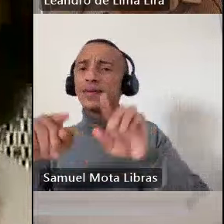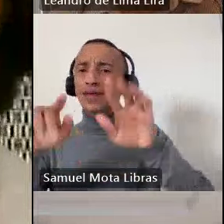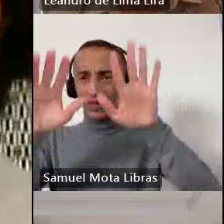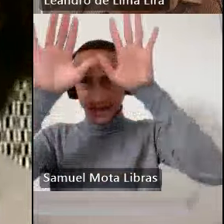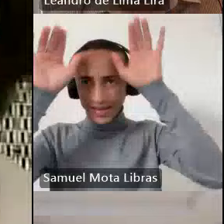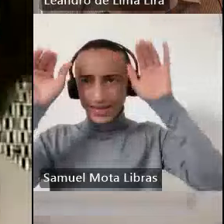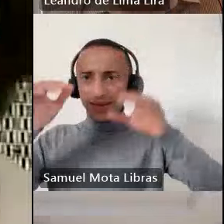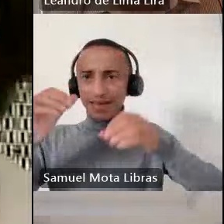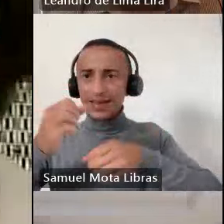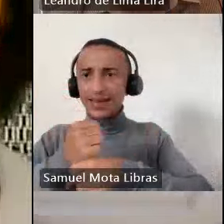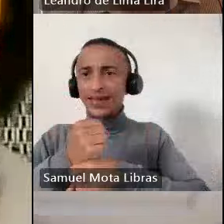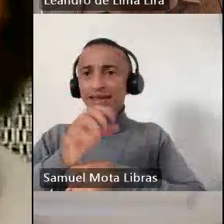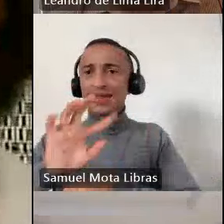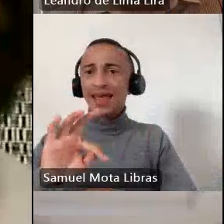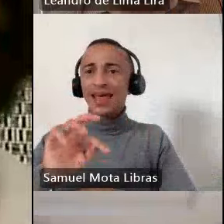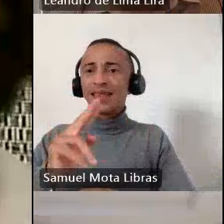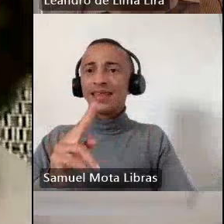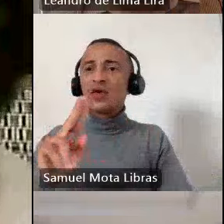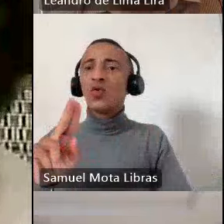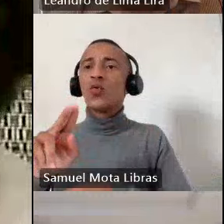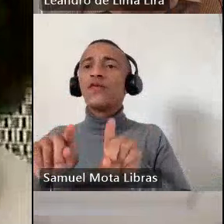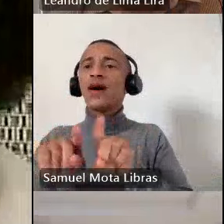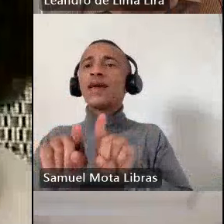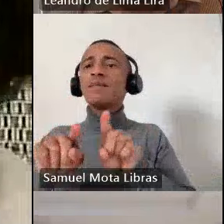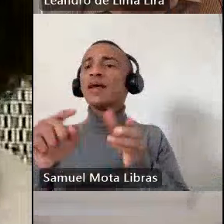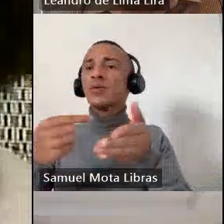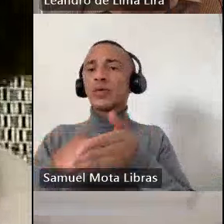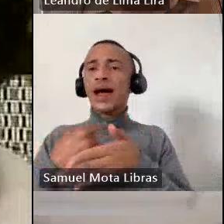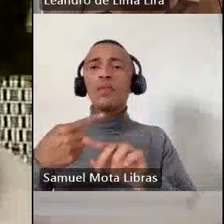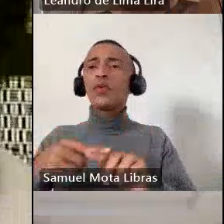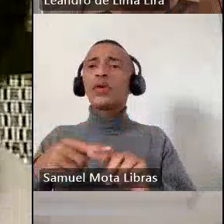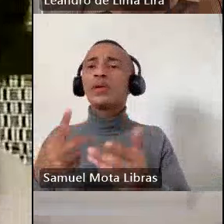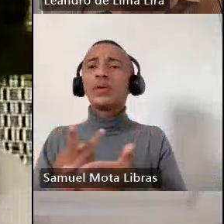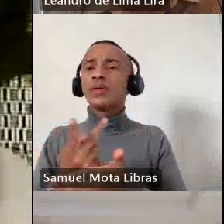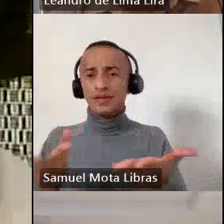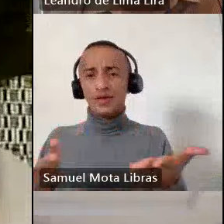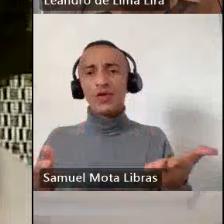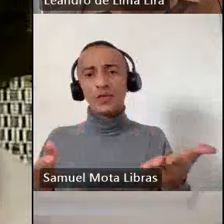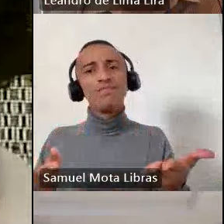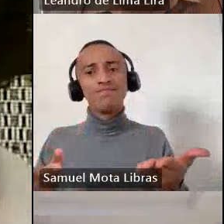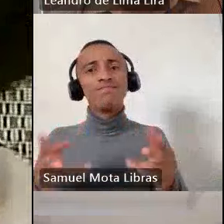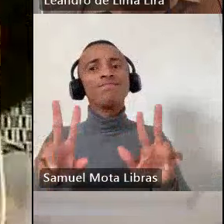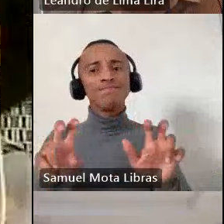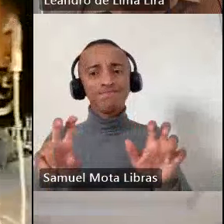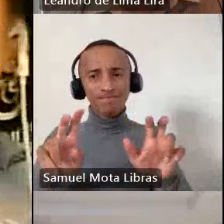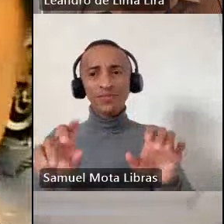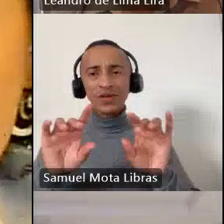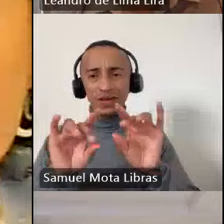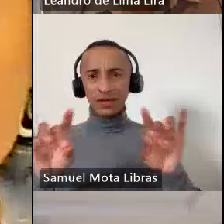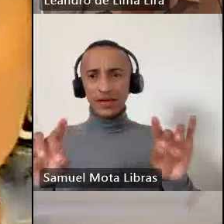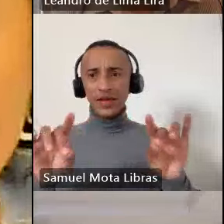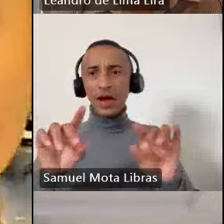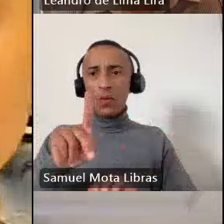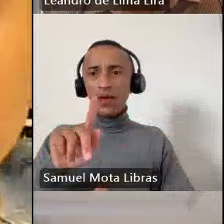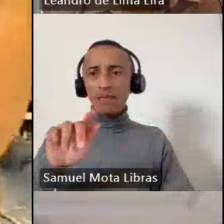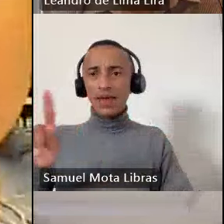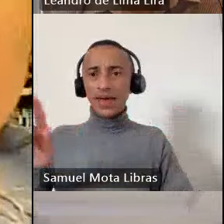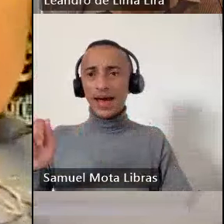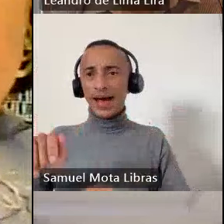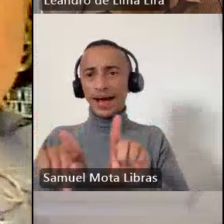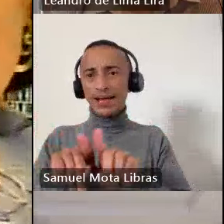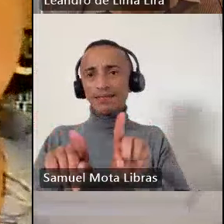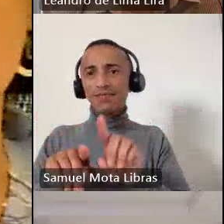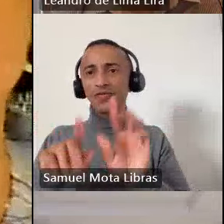justificar o por não e E aí eh até assim no caso especificamente do PPA a gente tem um monitoramento anual